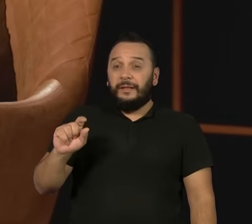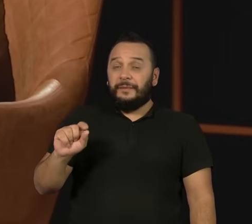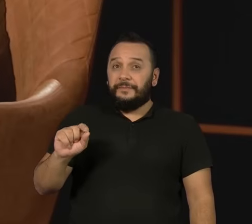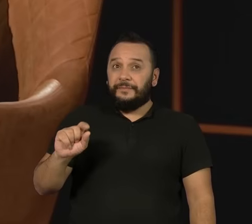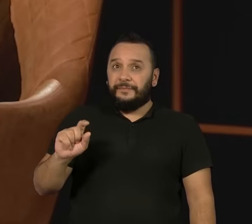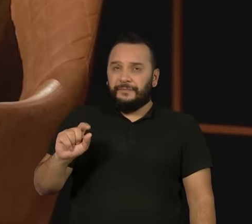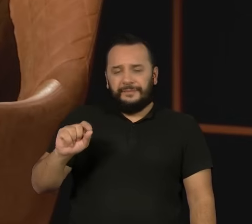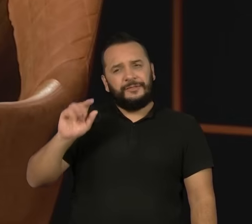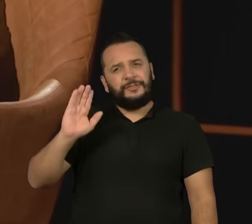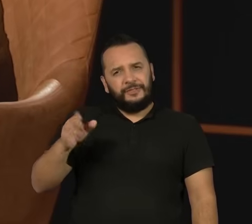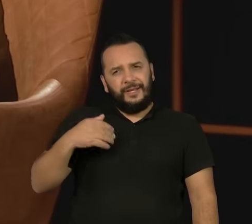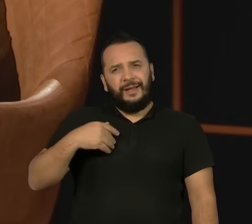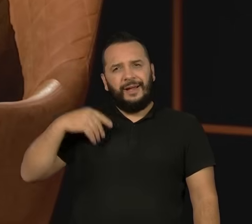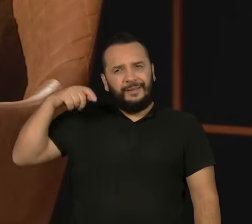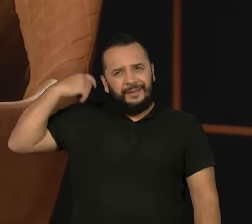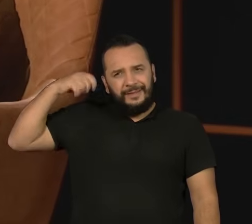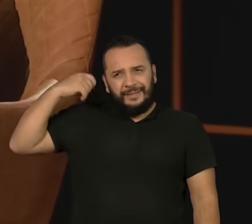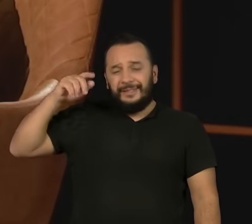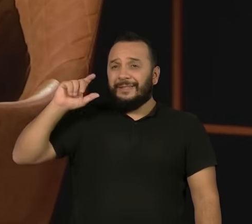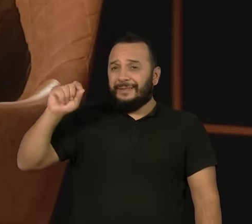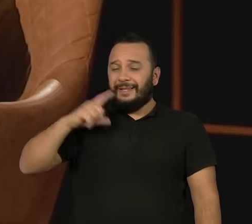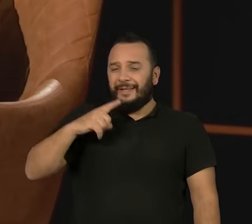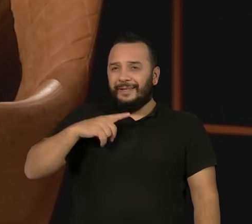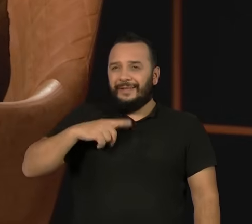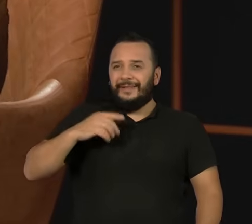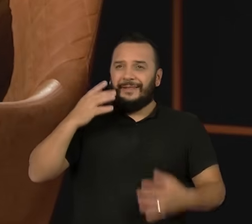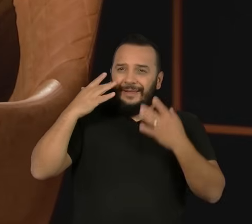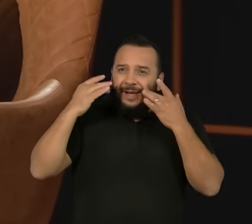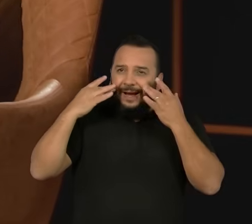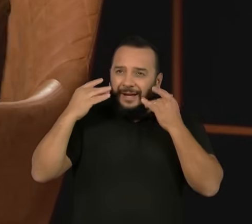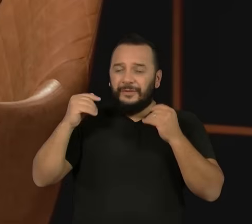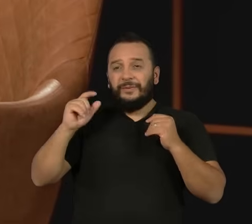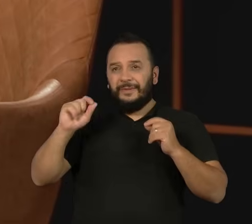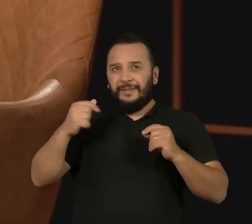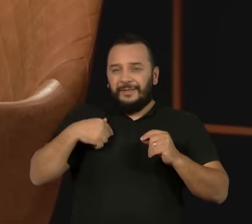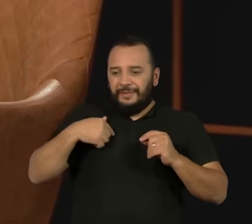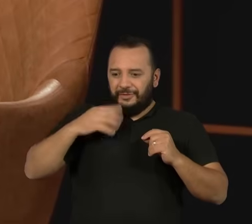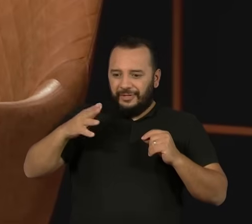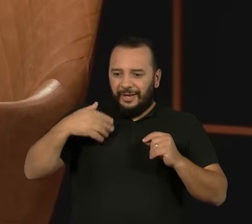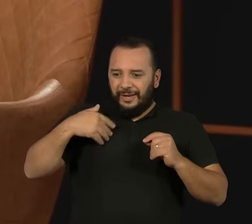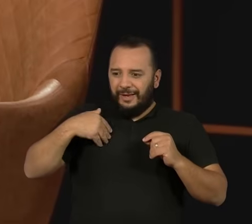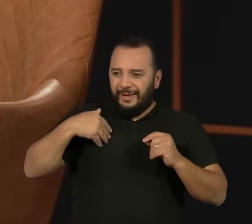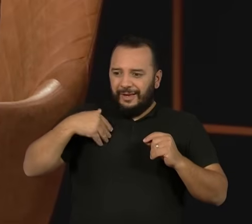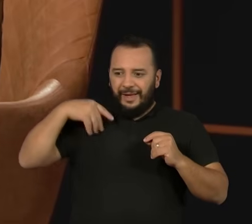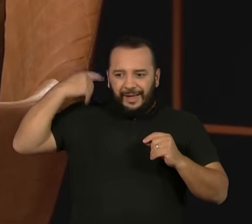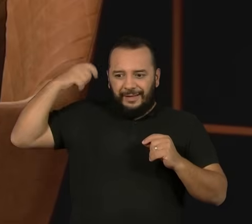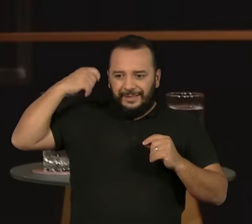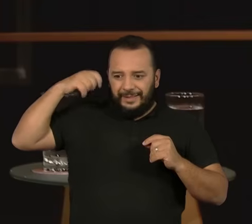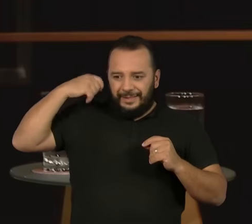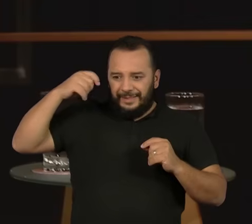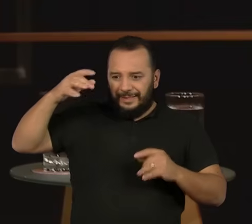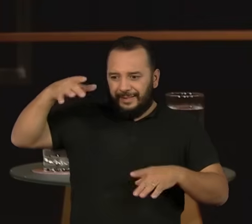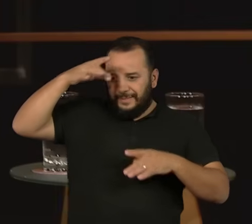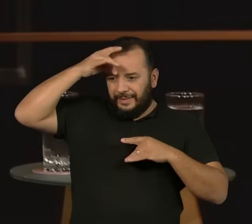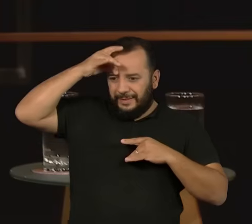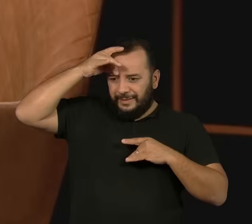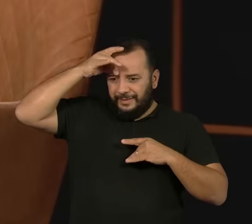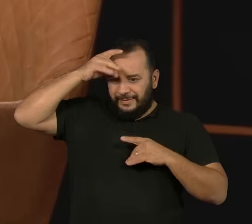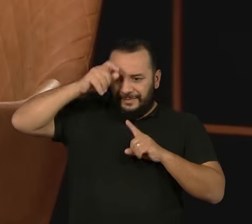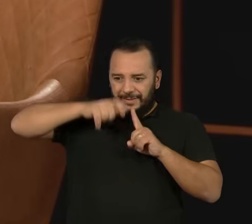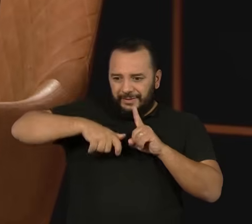da metalinguagem, do metateatro, da atriz interpretando uma personagem que